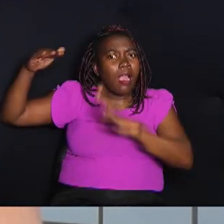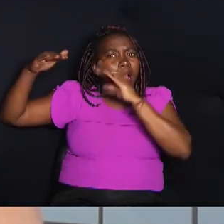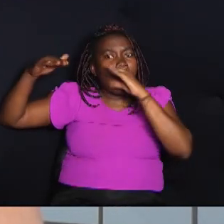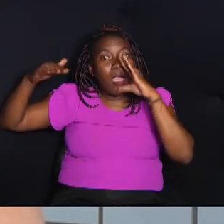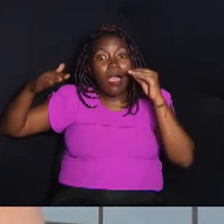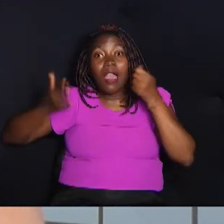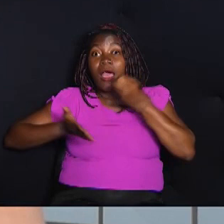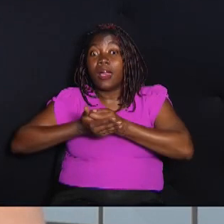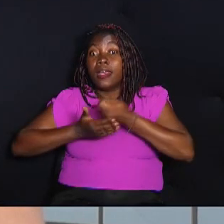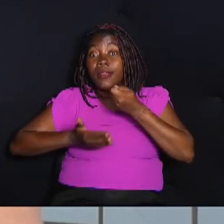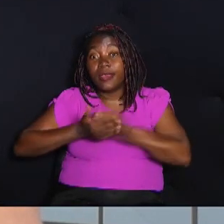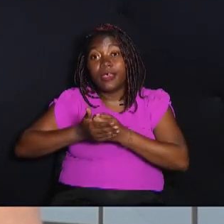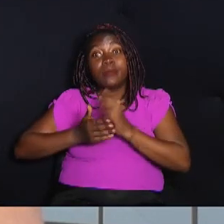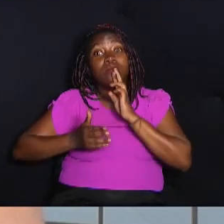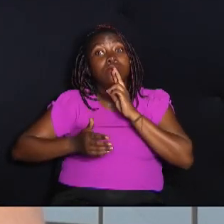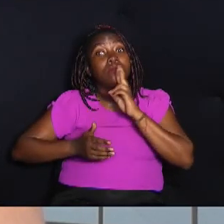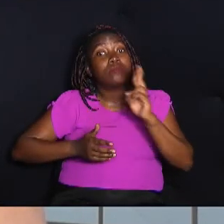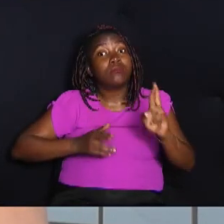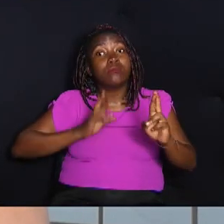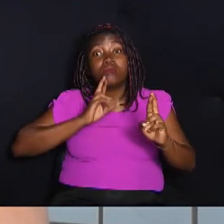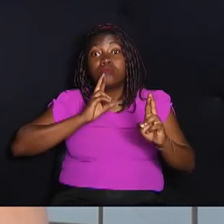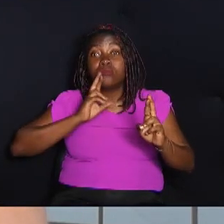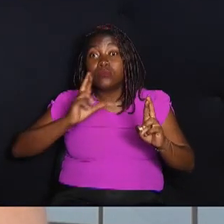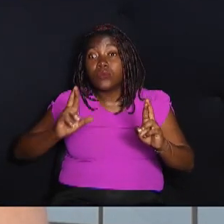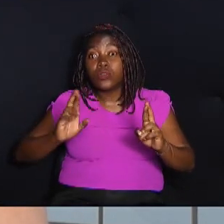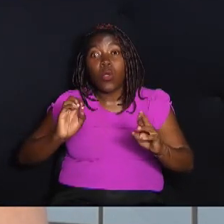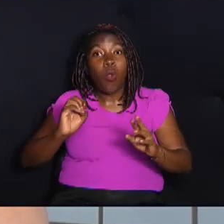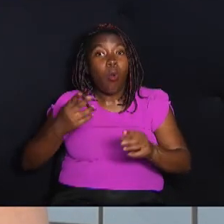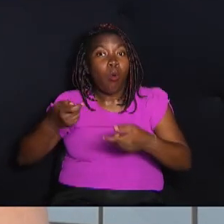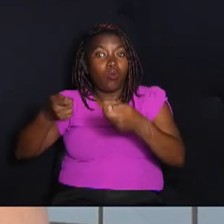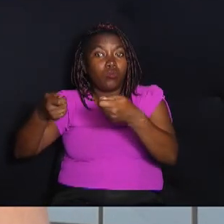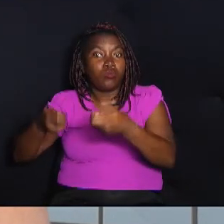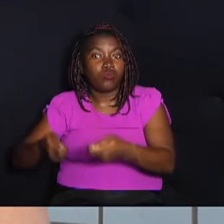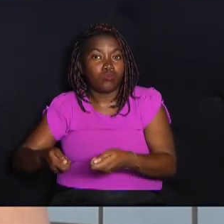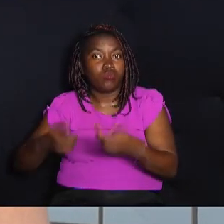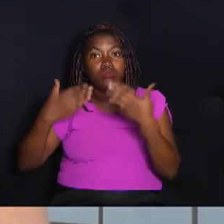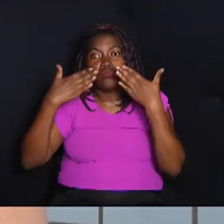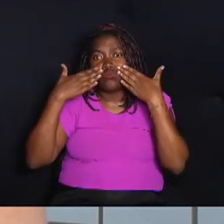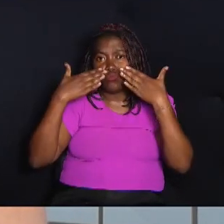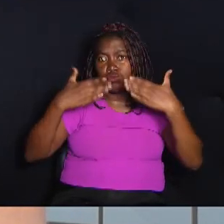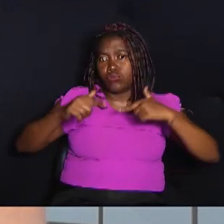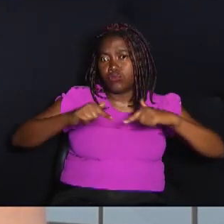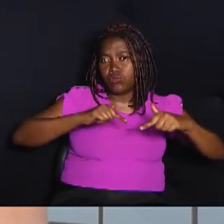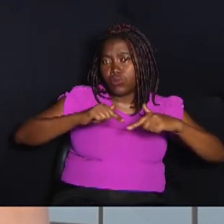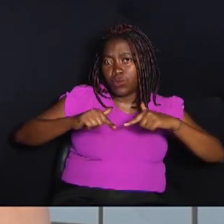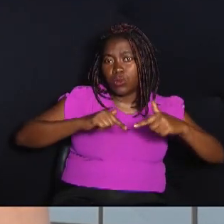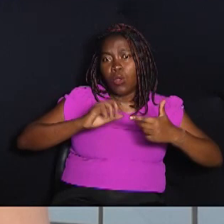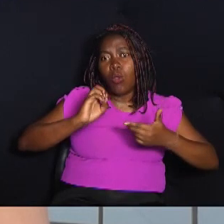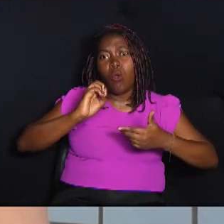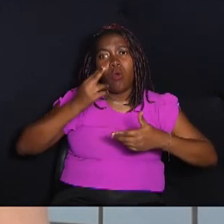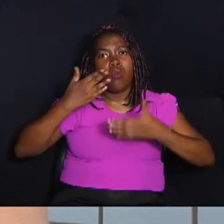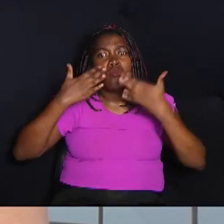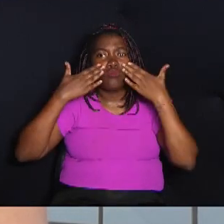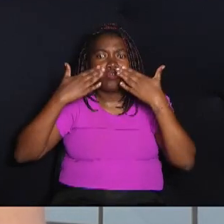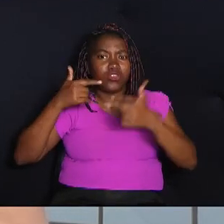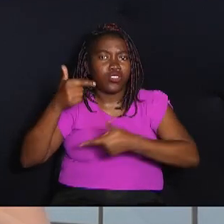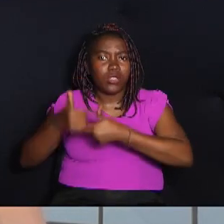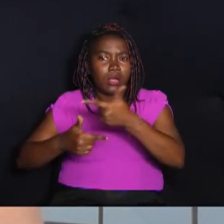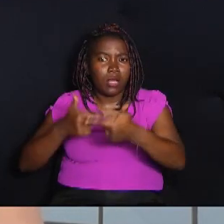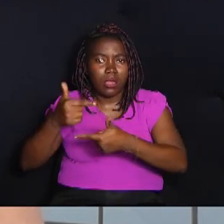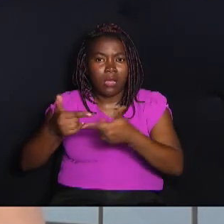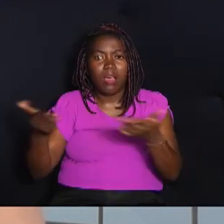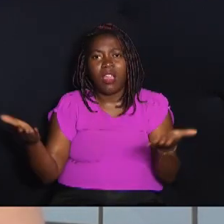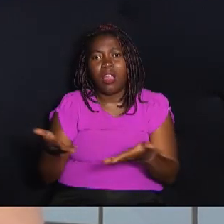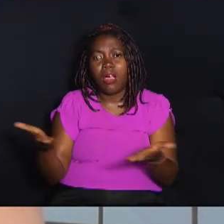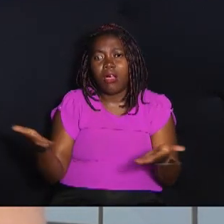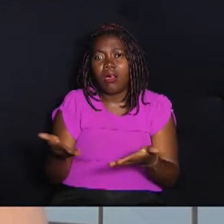dar respostas, né? Ou numa posição, ou mostrar que trabalho, ou mostrar um desempenho. Agora está nessa onda